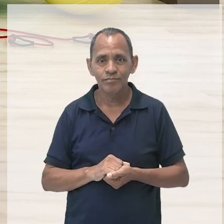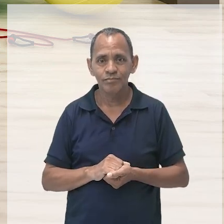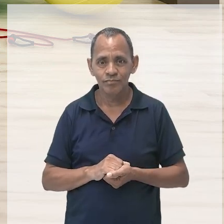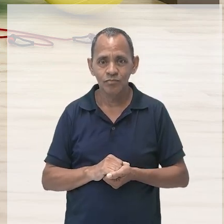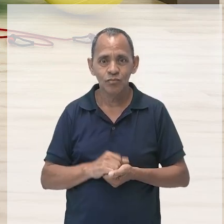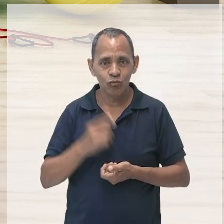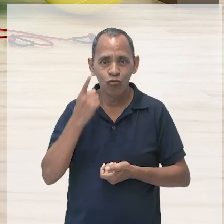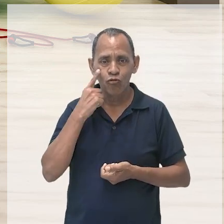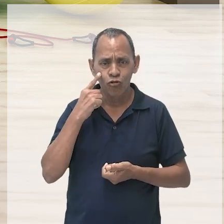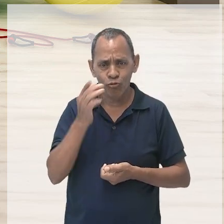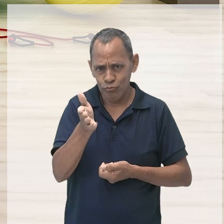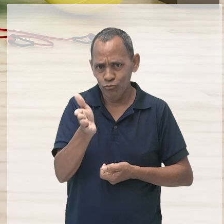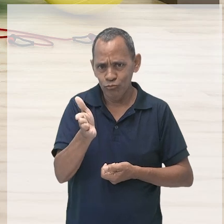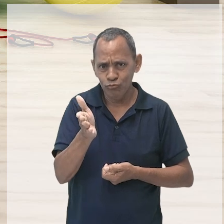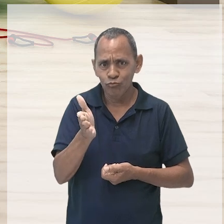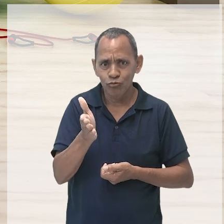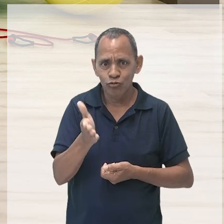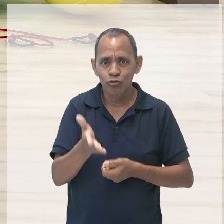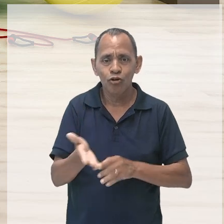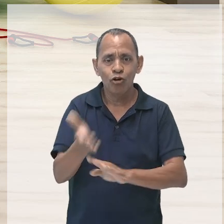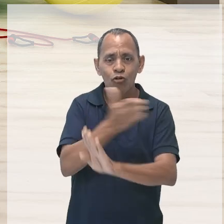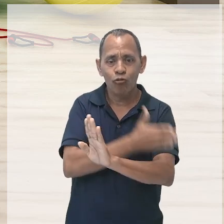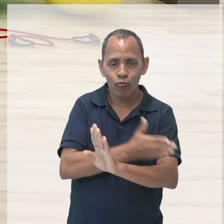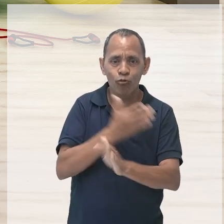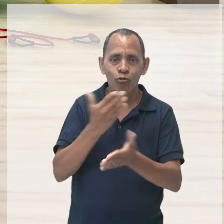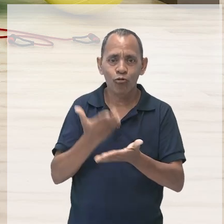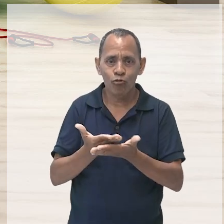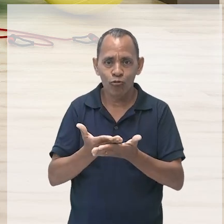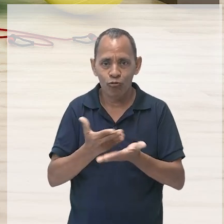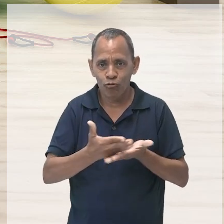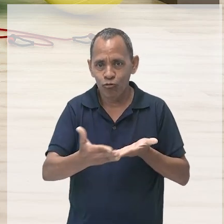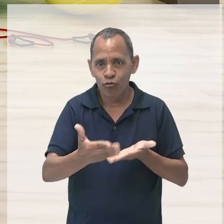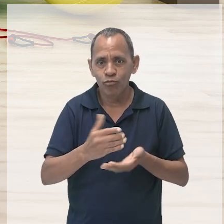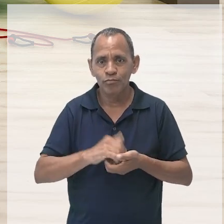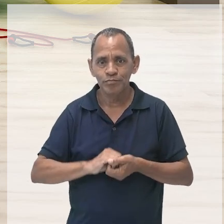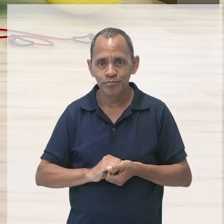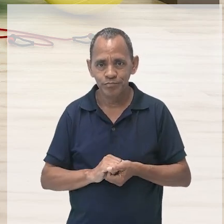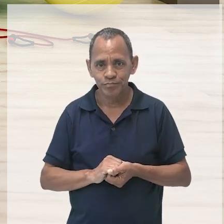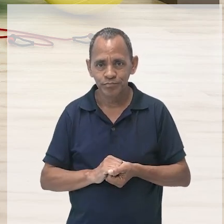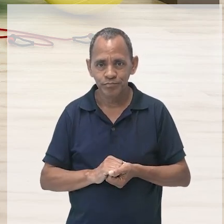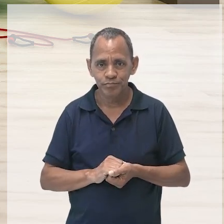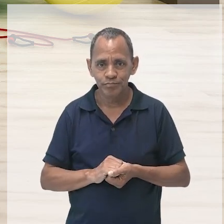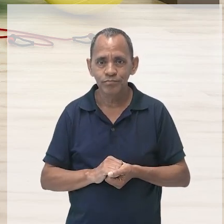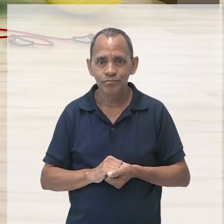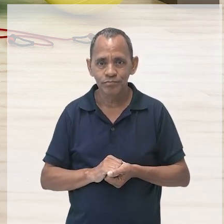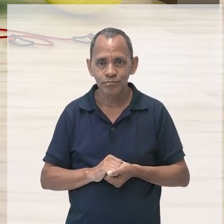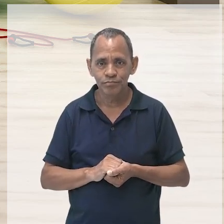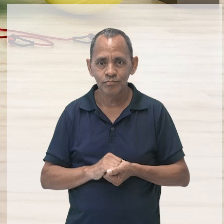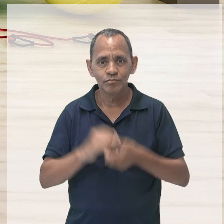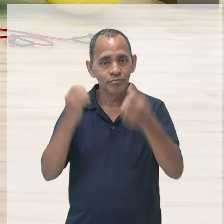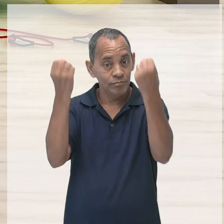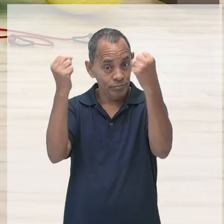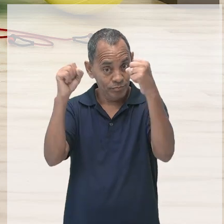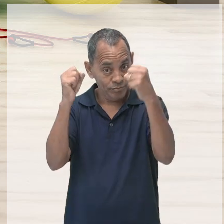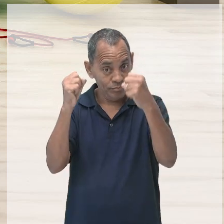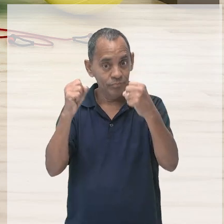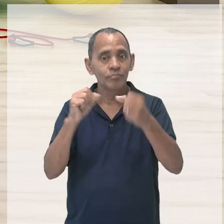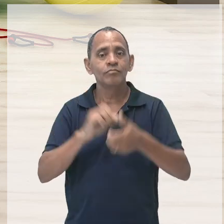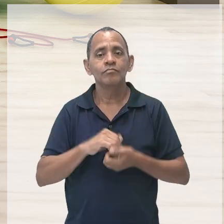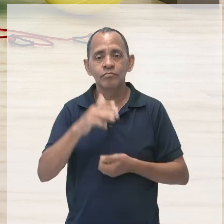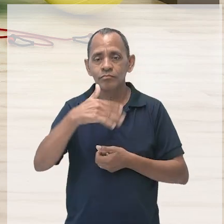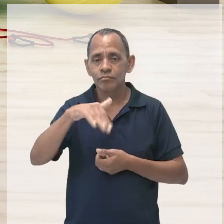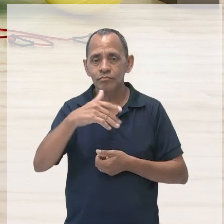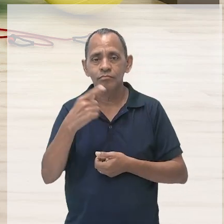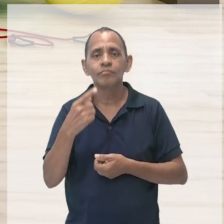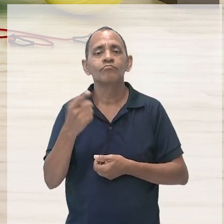início ali da chamada da nossa aula, que vai falar a respeito de ginástica, né? Então, nesse ambiente aqui, a gente já